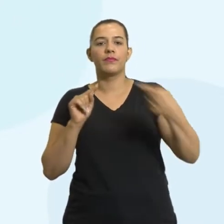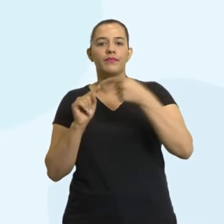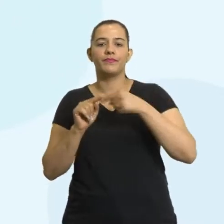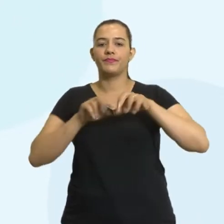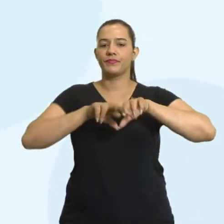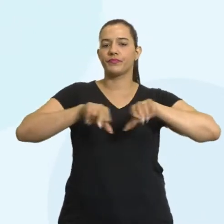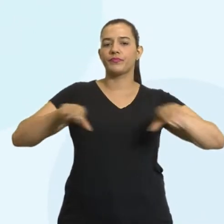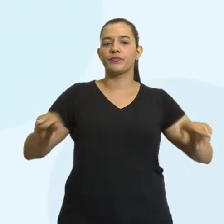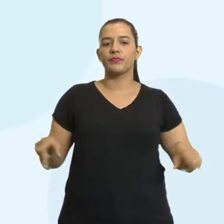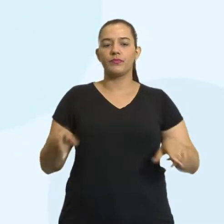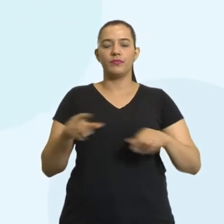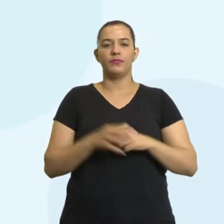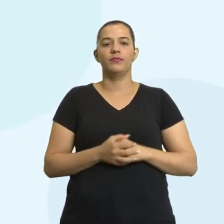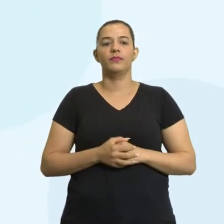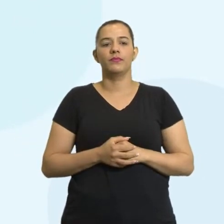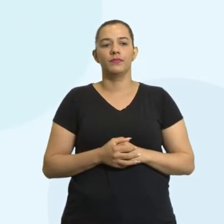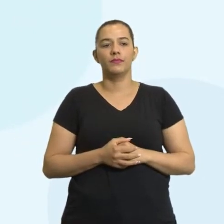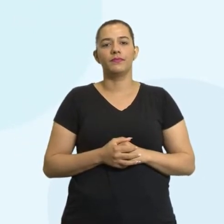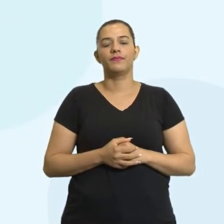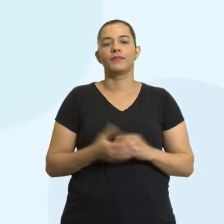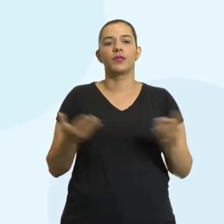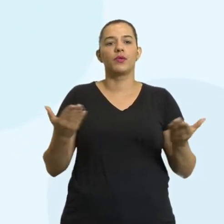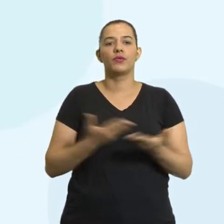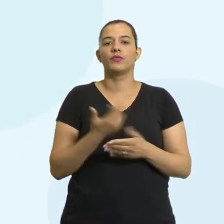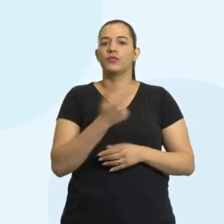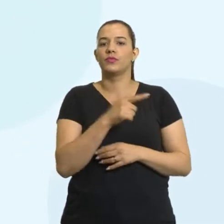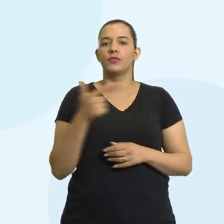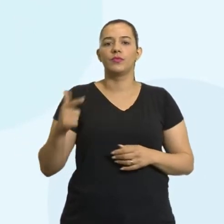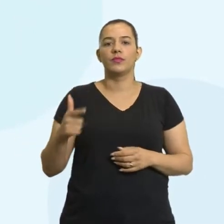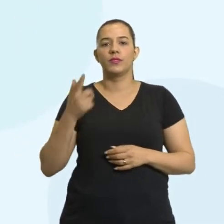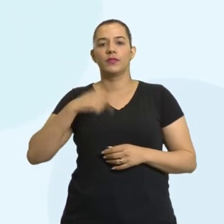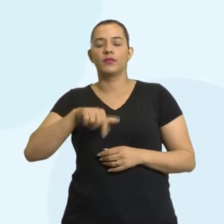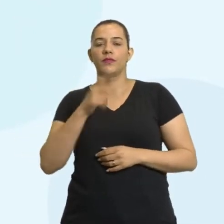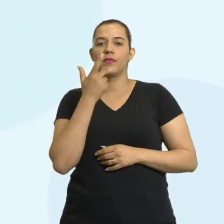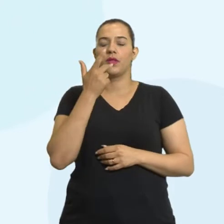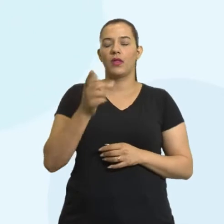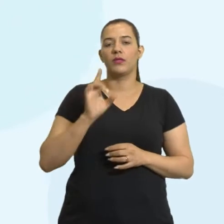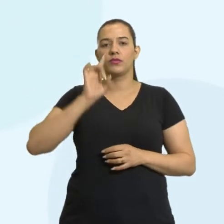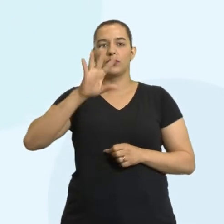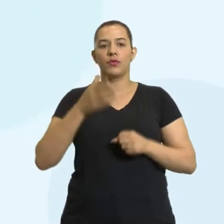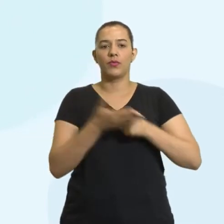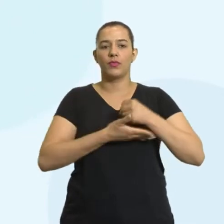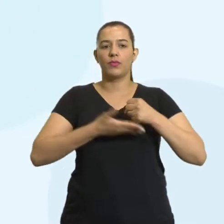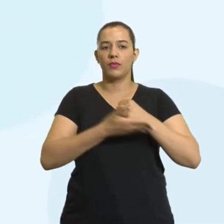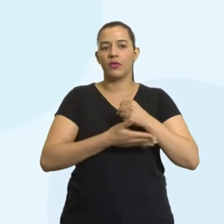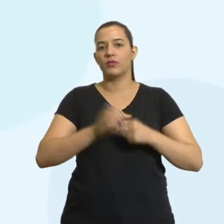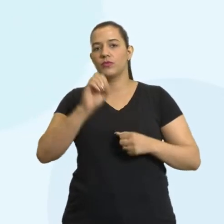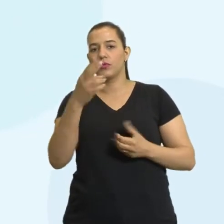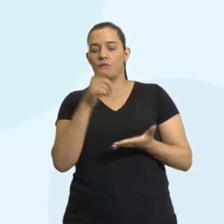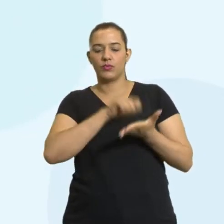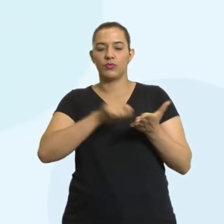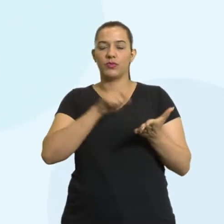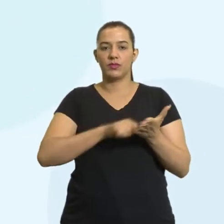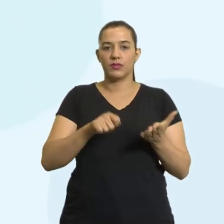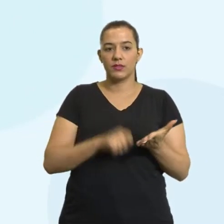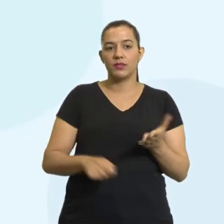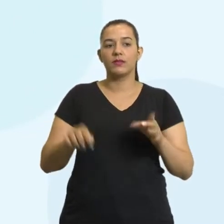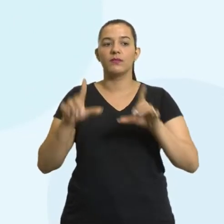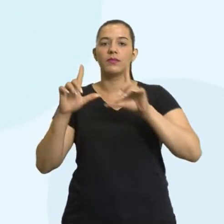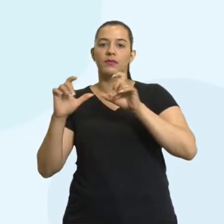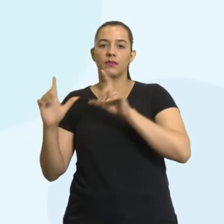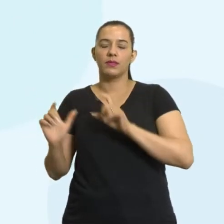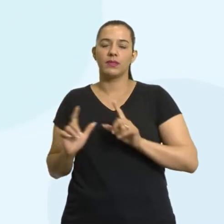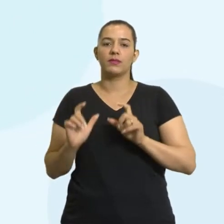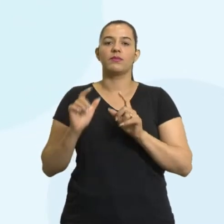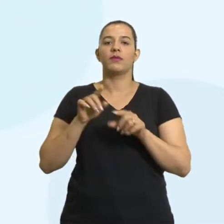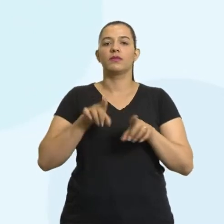múltiplas semioses. Hoje em dia não tem como falar em leitura apenas, né, do escrito, mas também das imagens